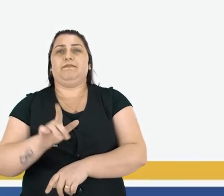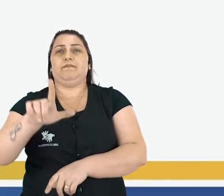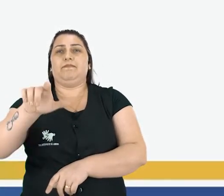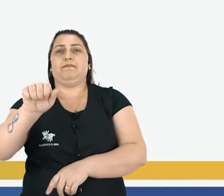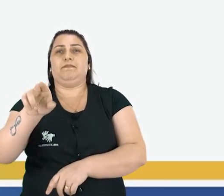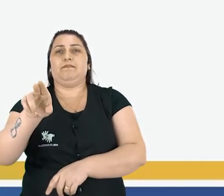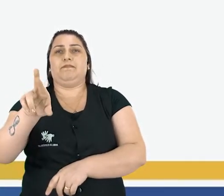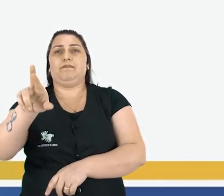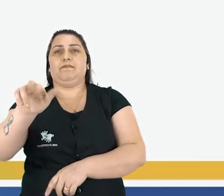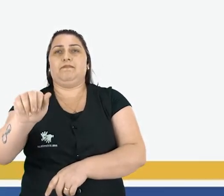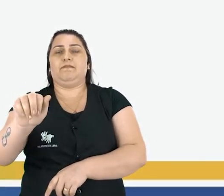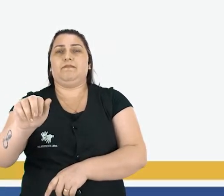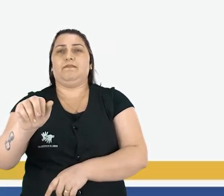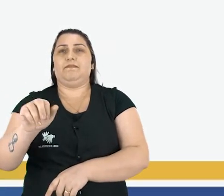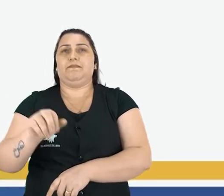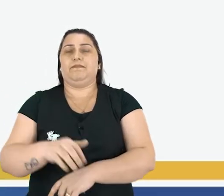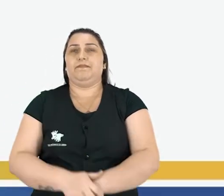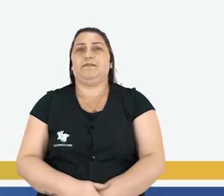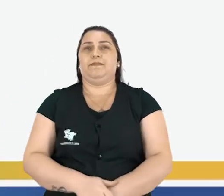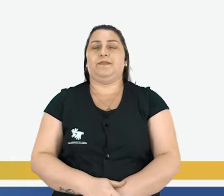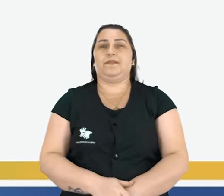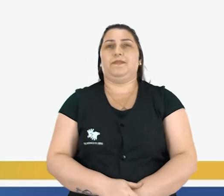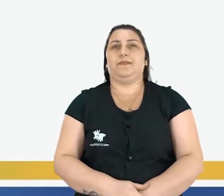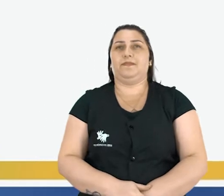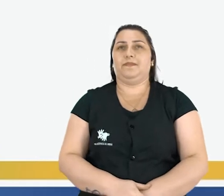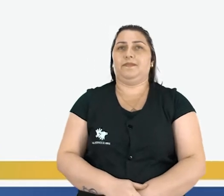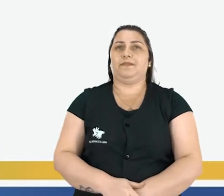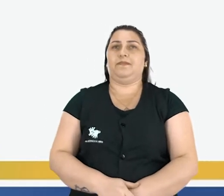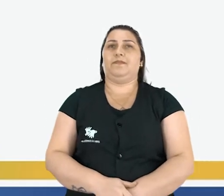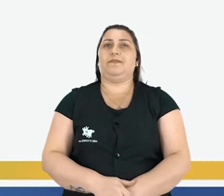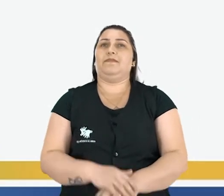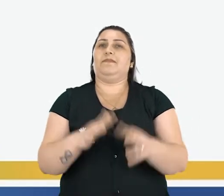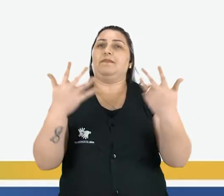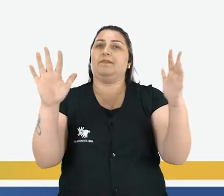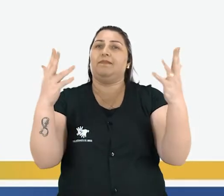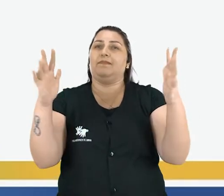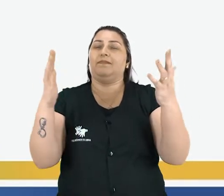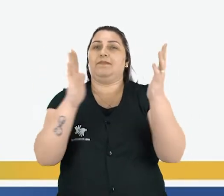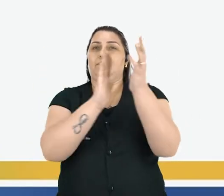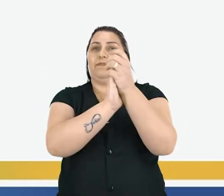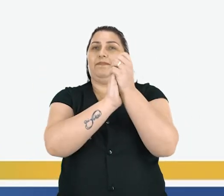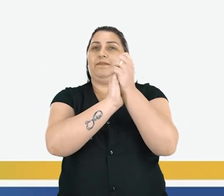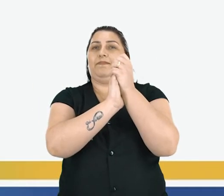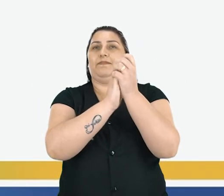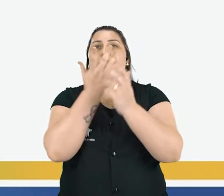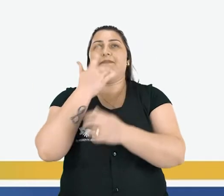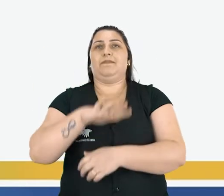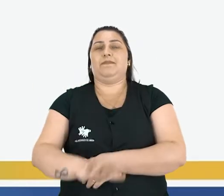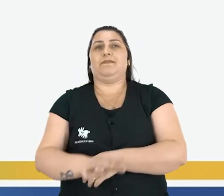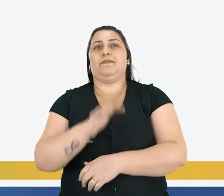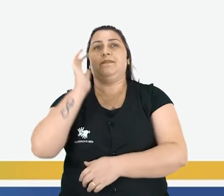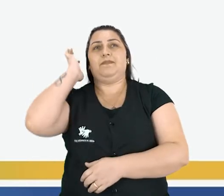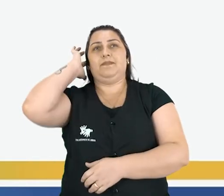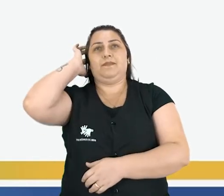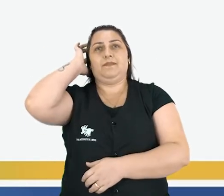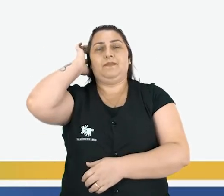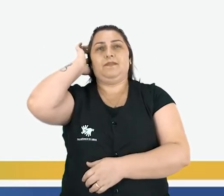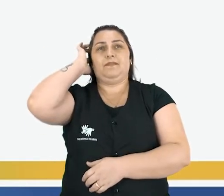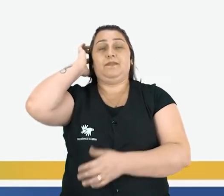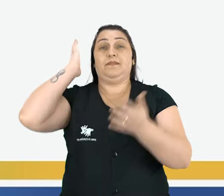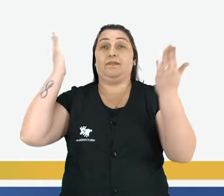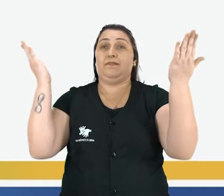que a Laura vamos marcar um X então nessa palavra é muito bem criança